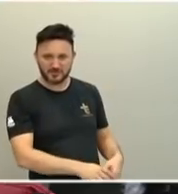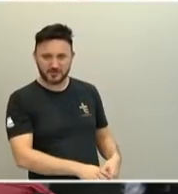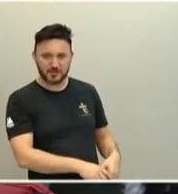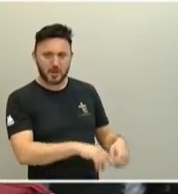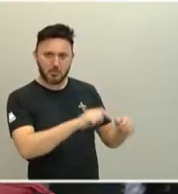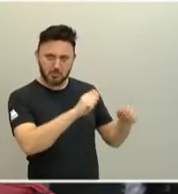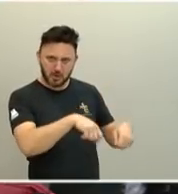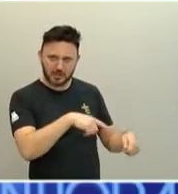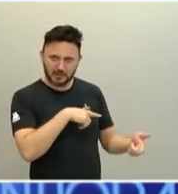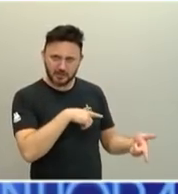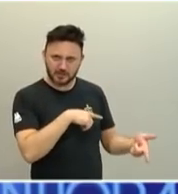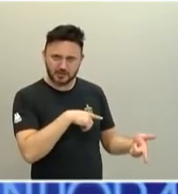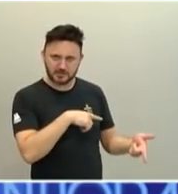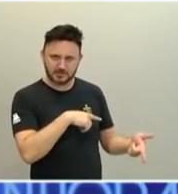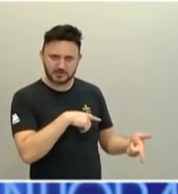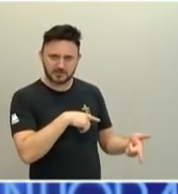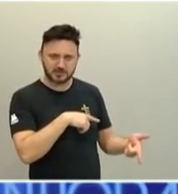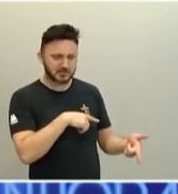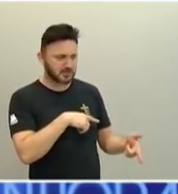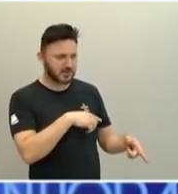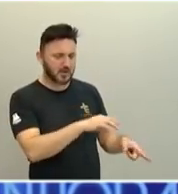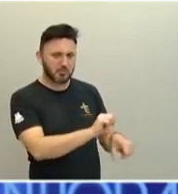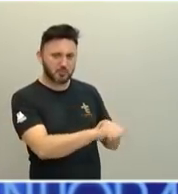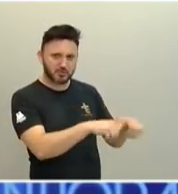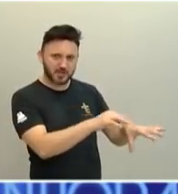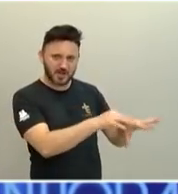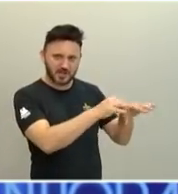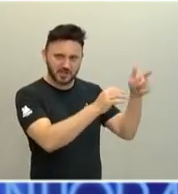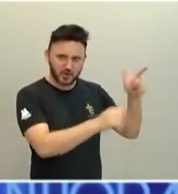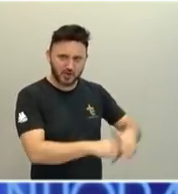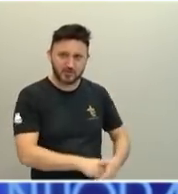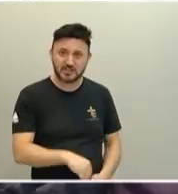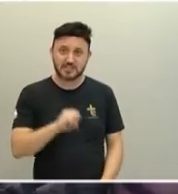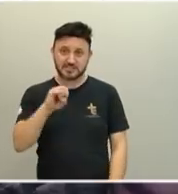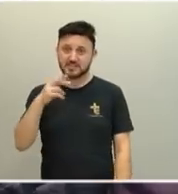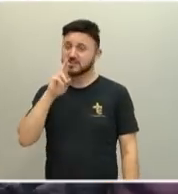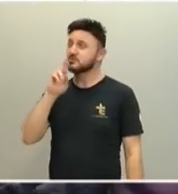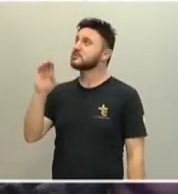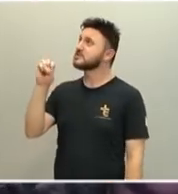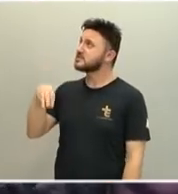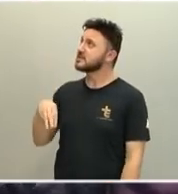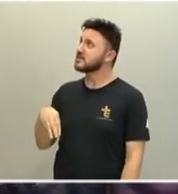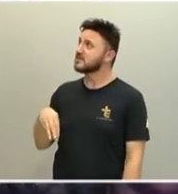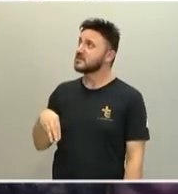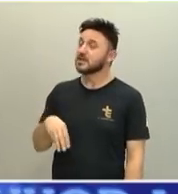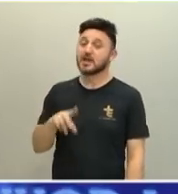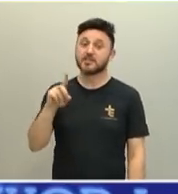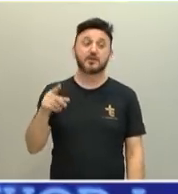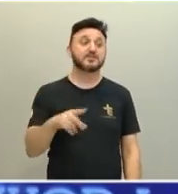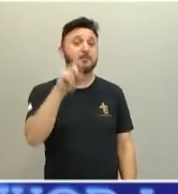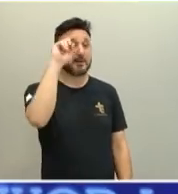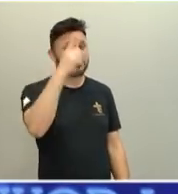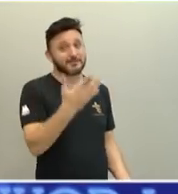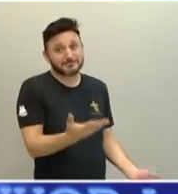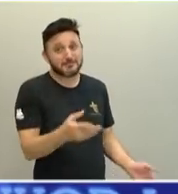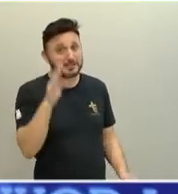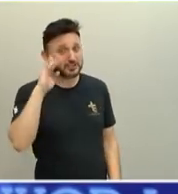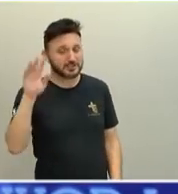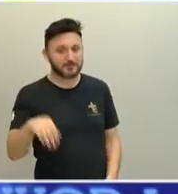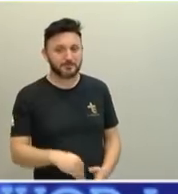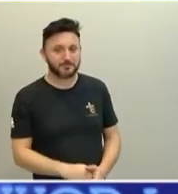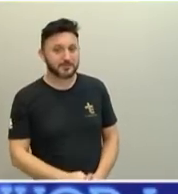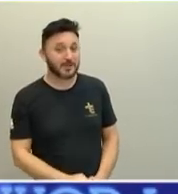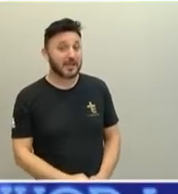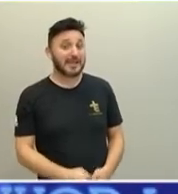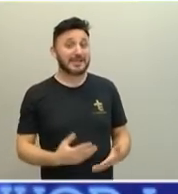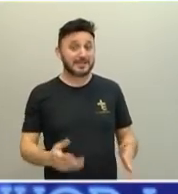que tem... Fala, sim, aí Deus fala, então vai, faz aí viver. Então Ezequiel falou assim: ah, só o Senhor é que